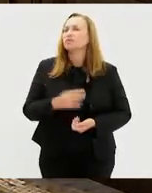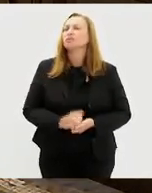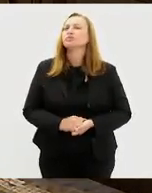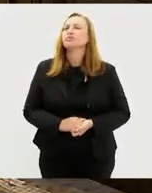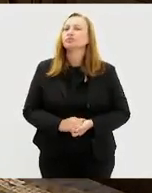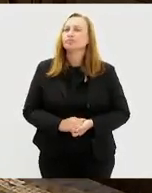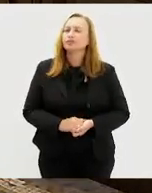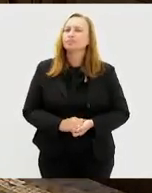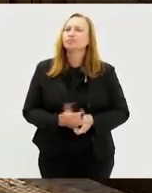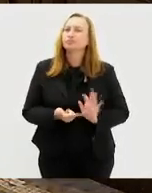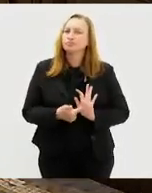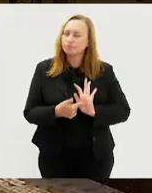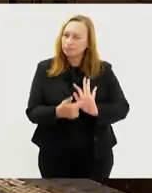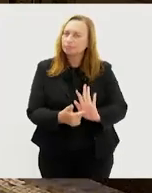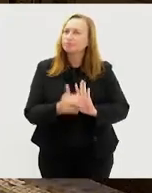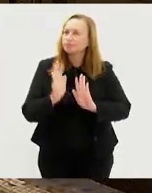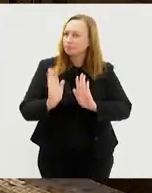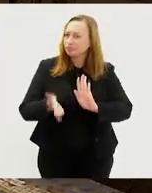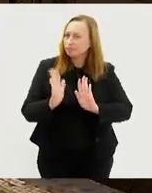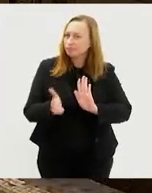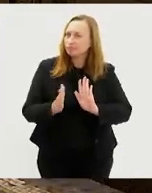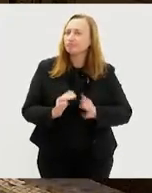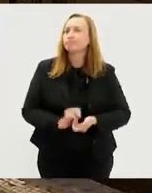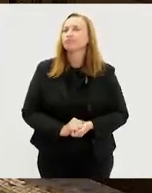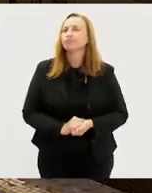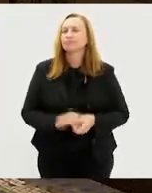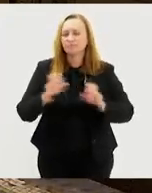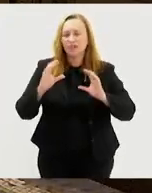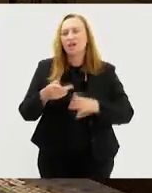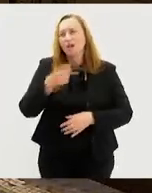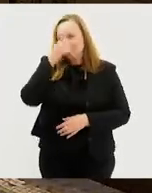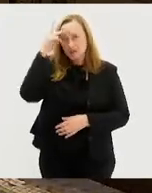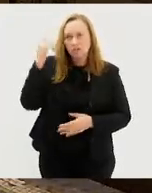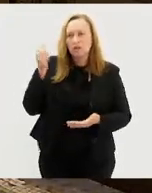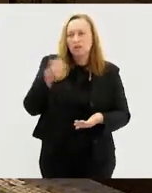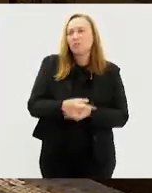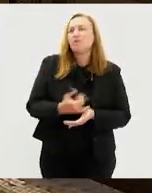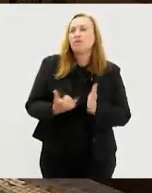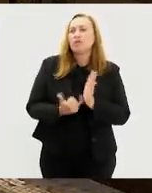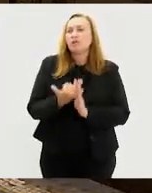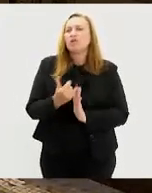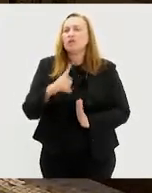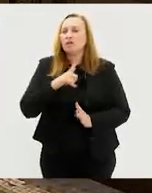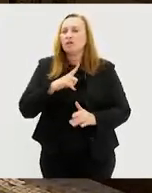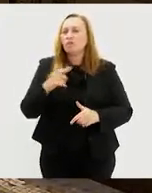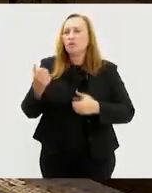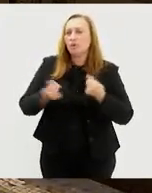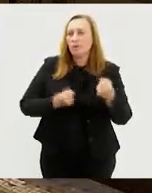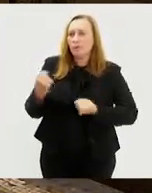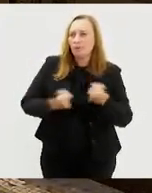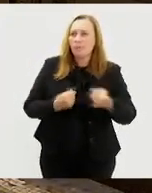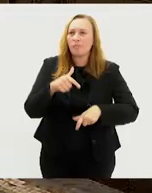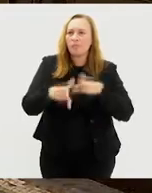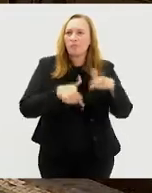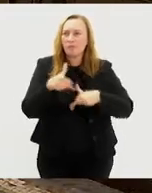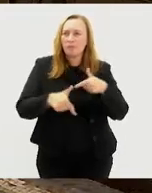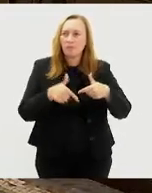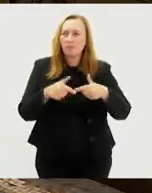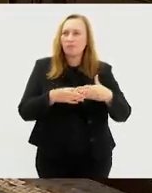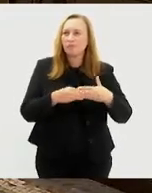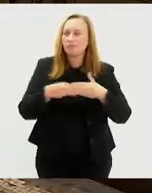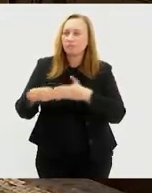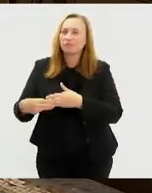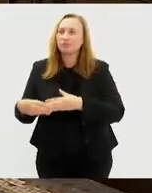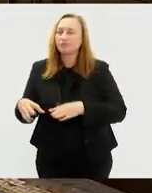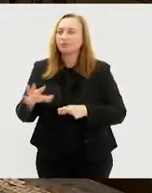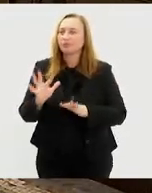desbaratamos com o cidadão de bem com aquele que paga imposto com aquele que tem o carro para trabalhar para levar sua família de um